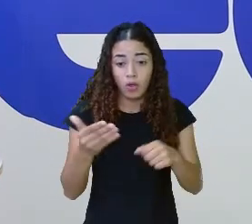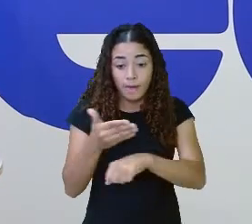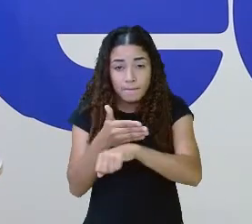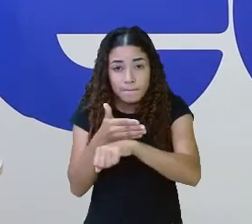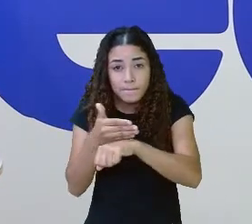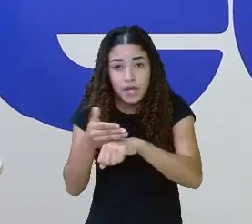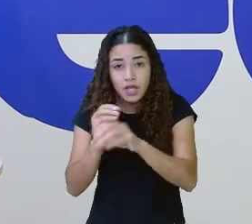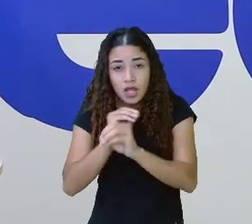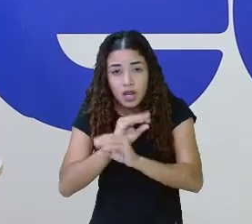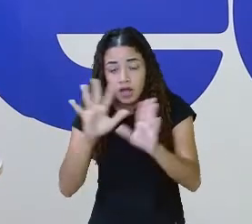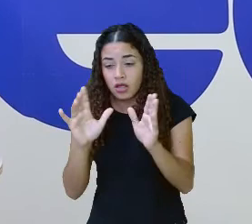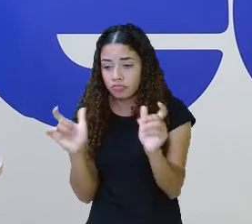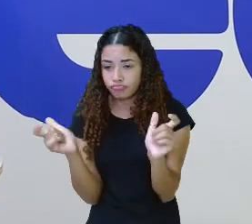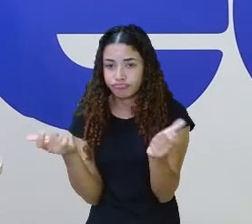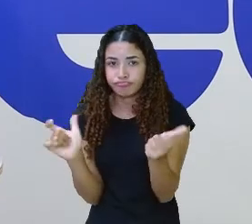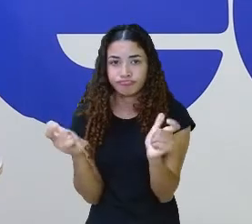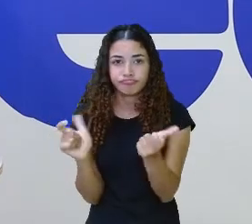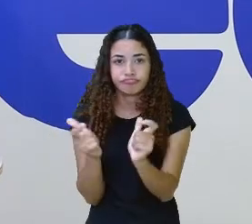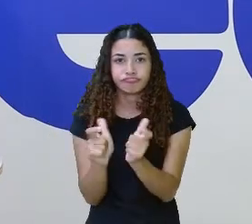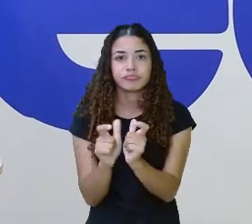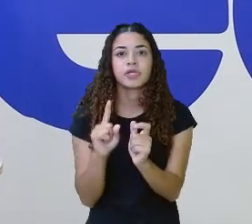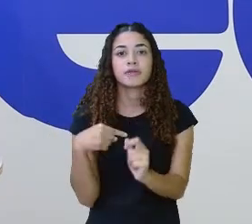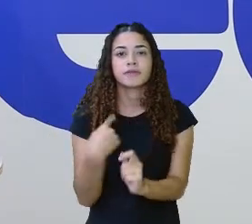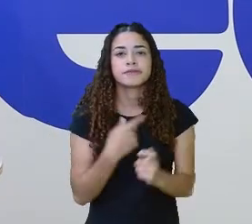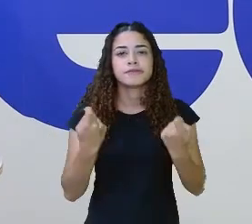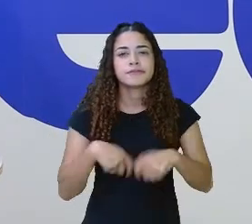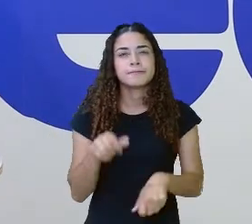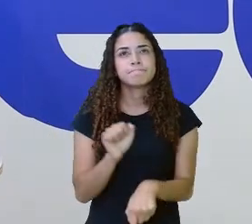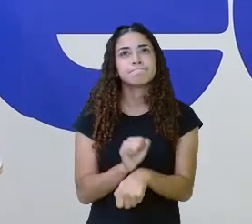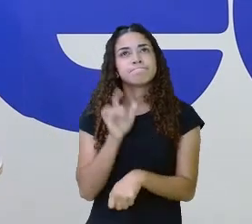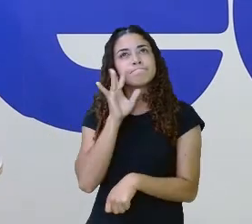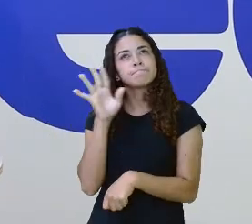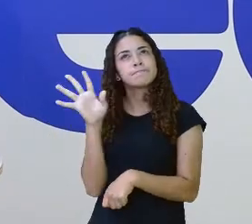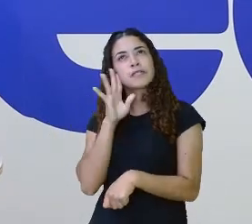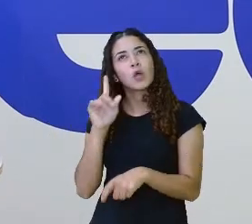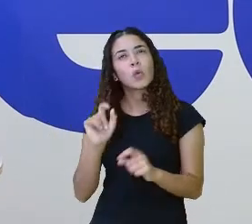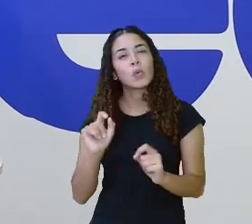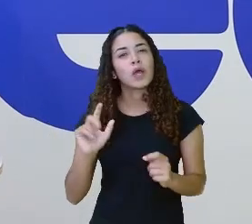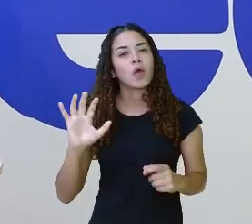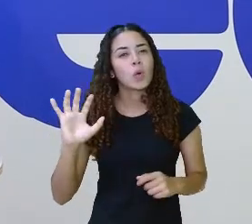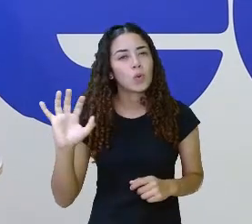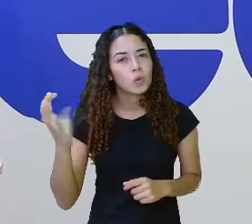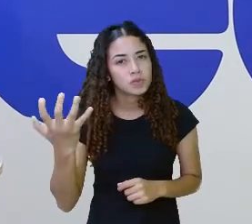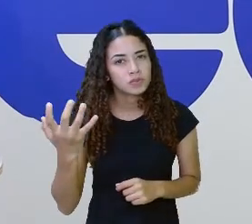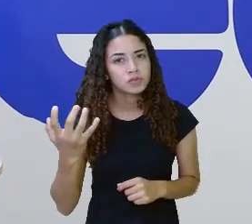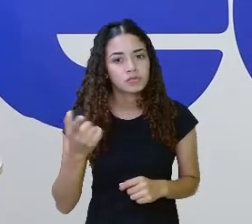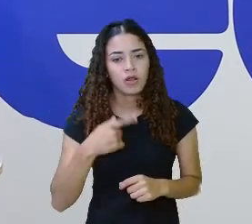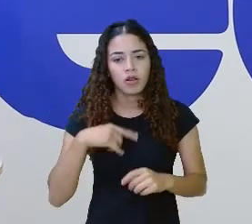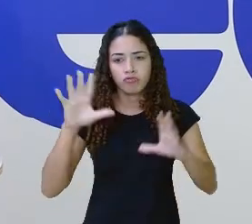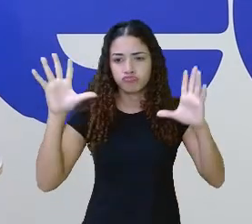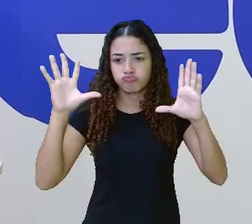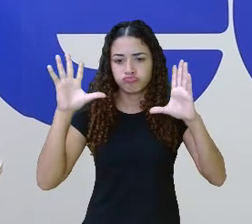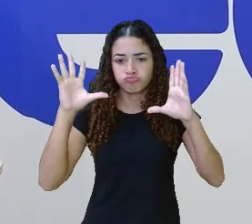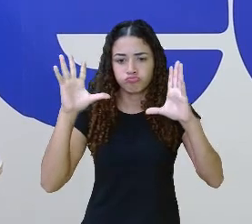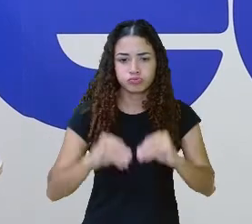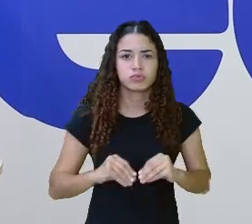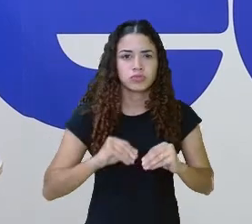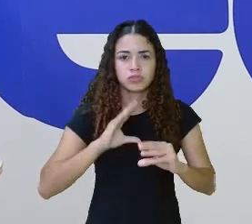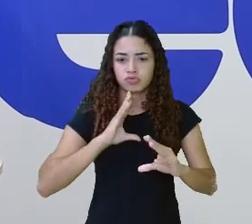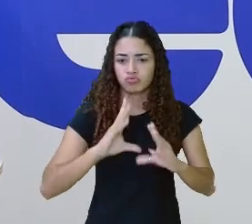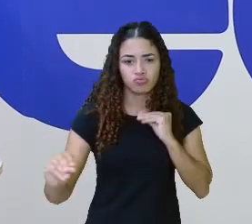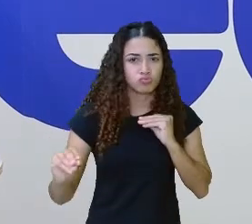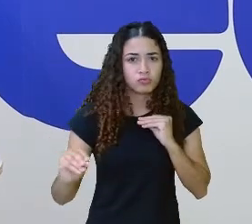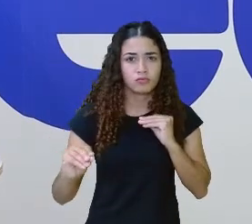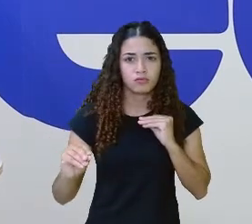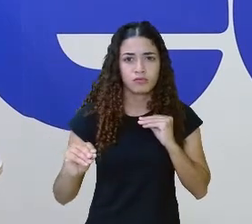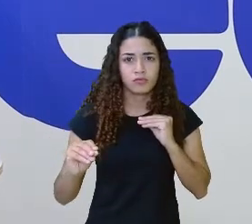a gente tem que saber também, parar um pouquinho para saber o que está acontecendo. Será que elas desapareceram? Aí a gente vai parar um pouquinho